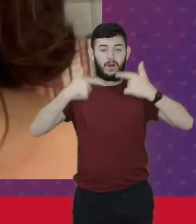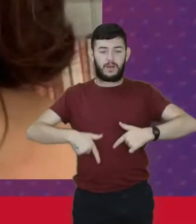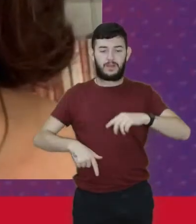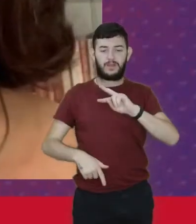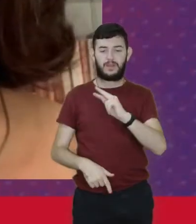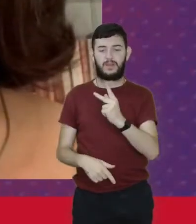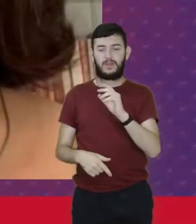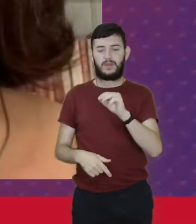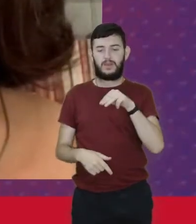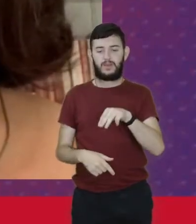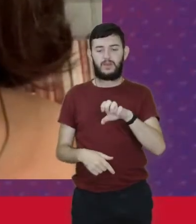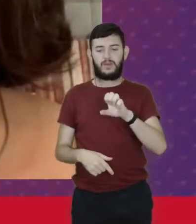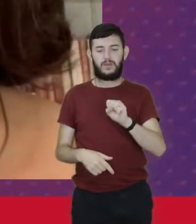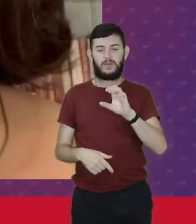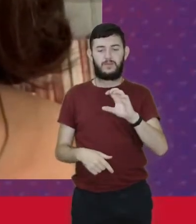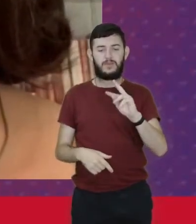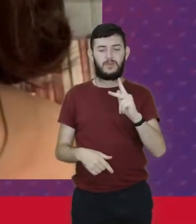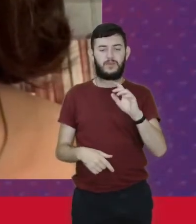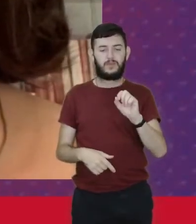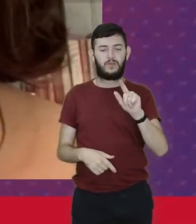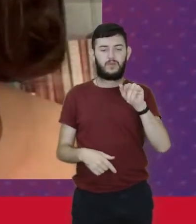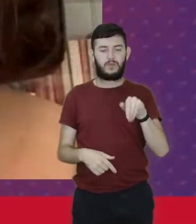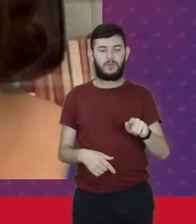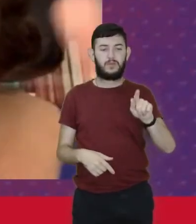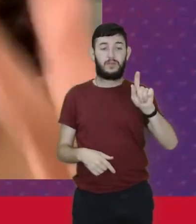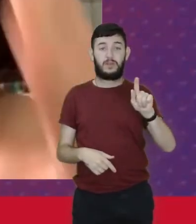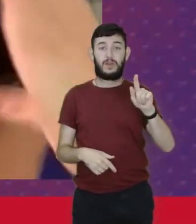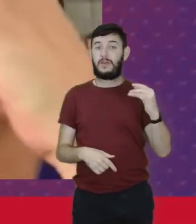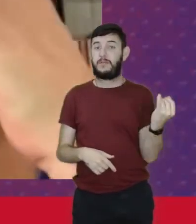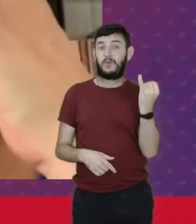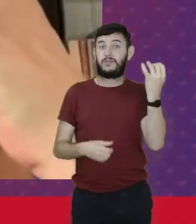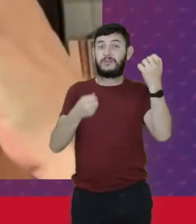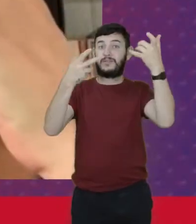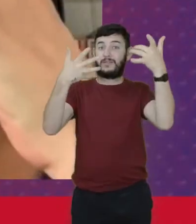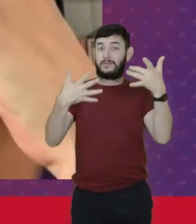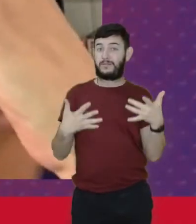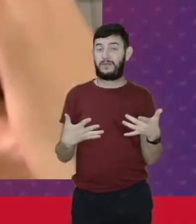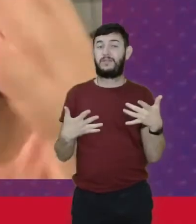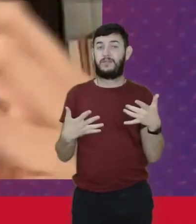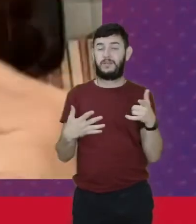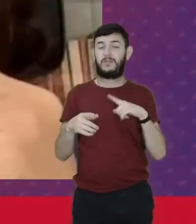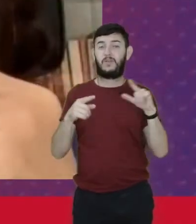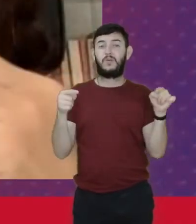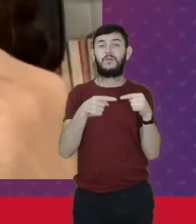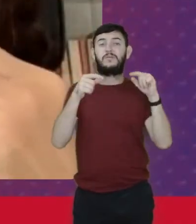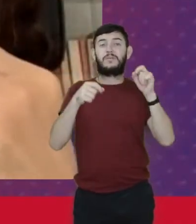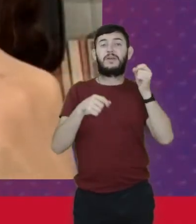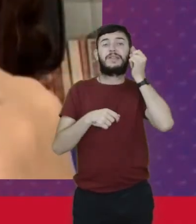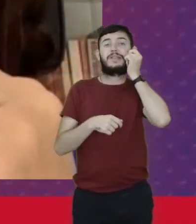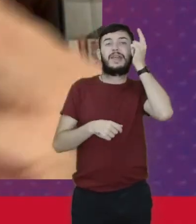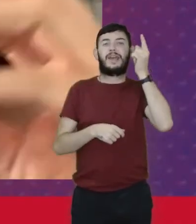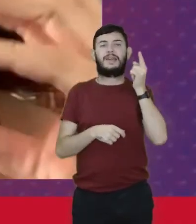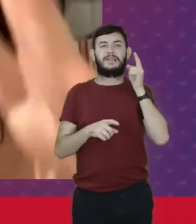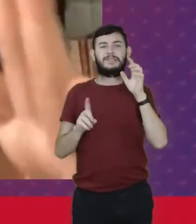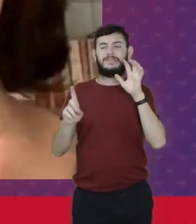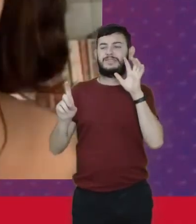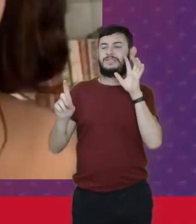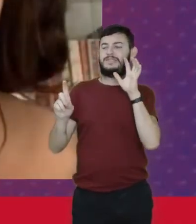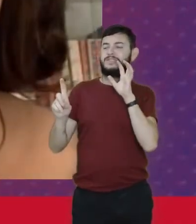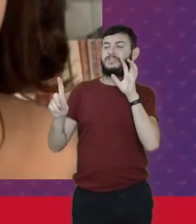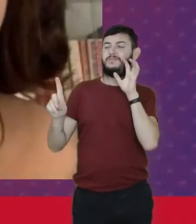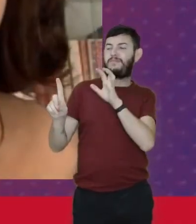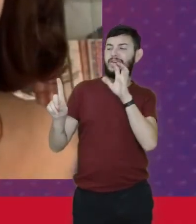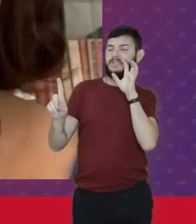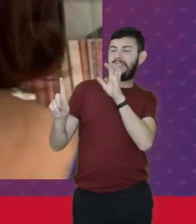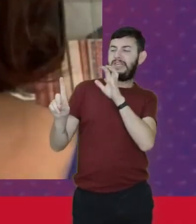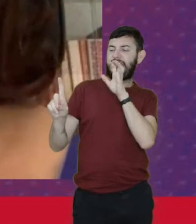homeschooling, elas, na verdade, têm a ver com essa ideia de perseguição aos inimigos